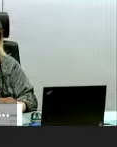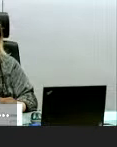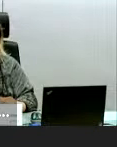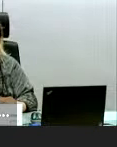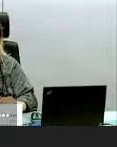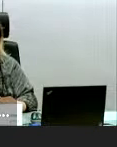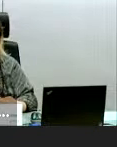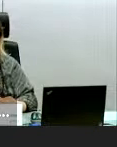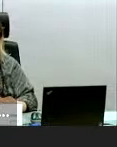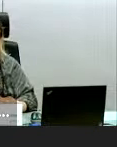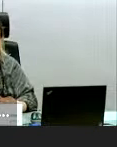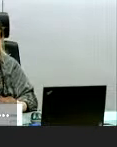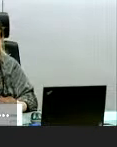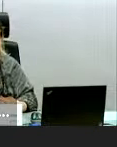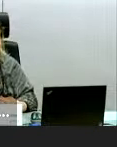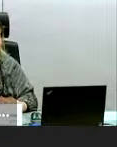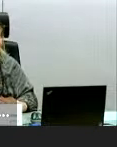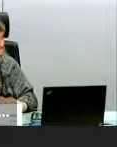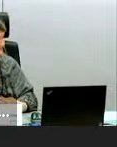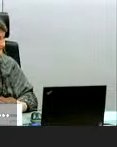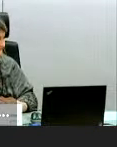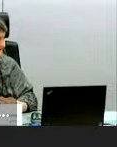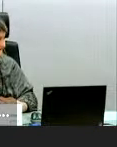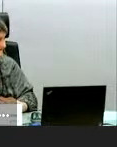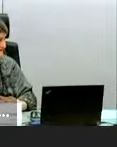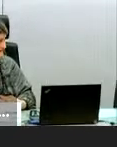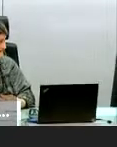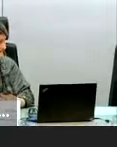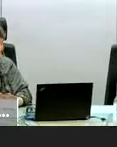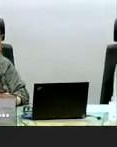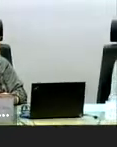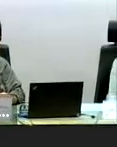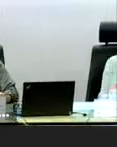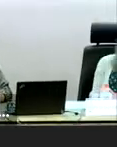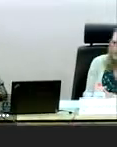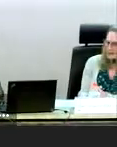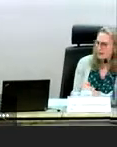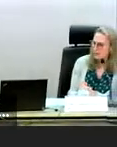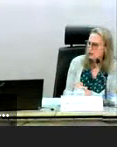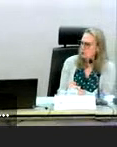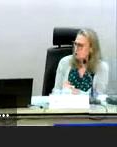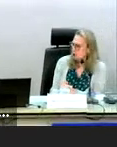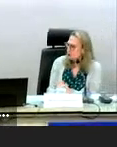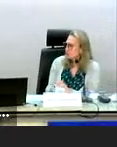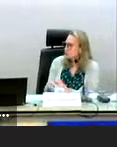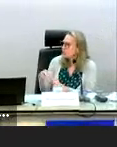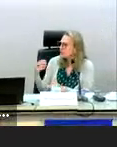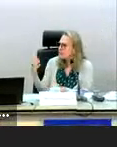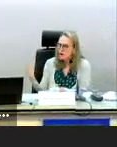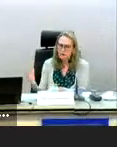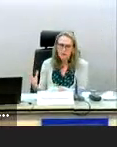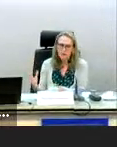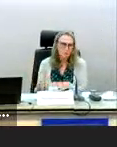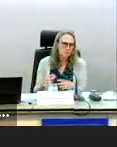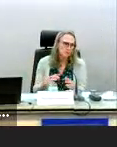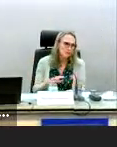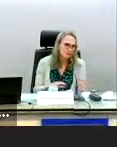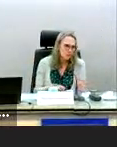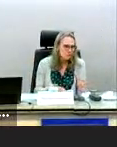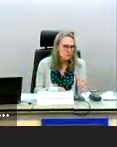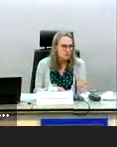né? E a gente ainda tem, infelizmente, alguns históricos de fraudes